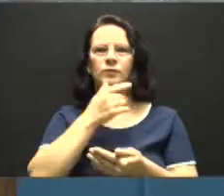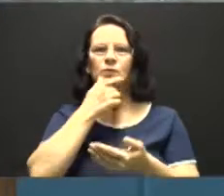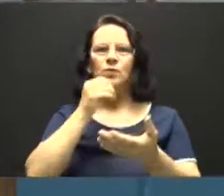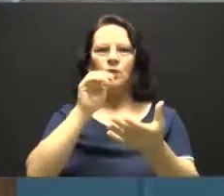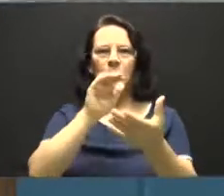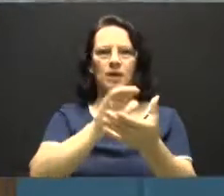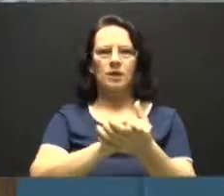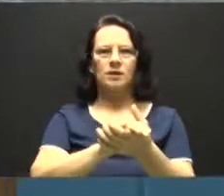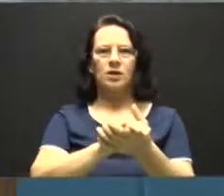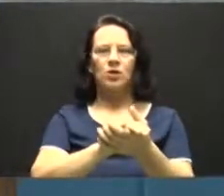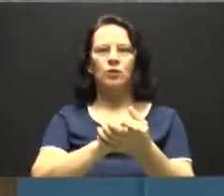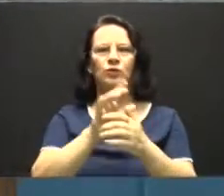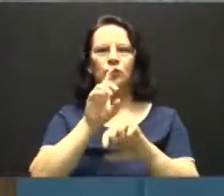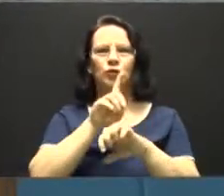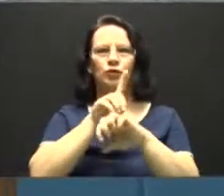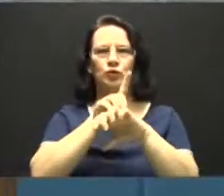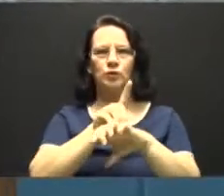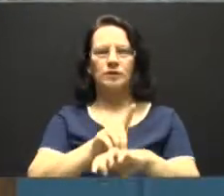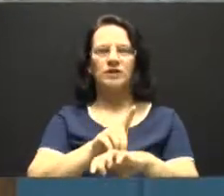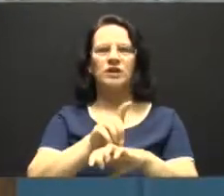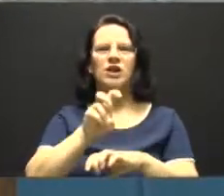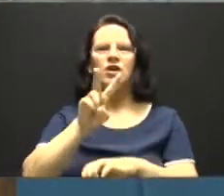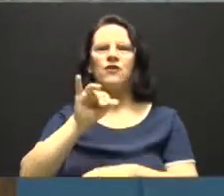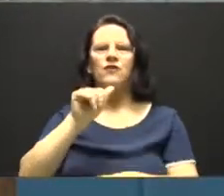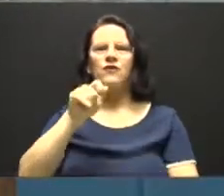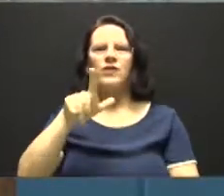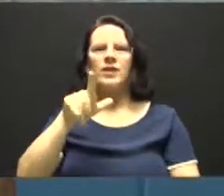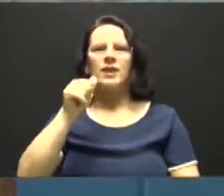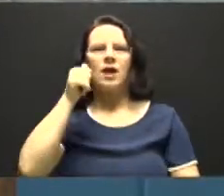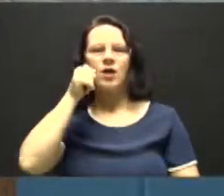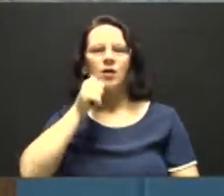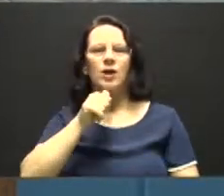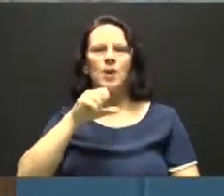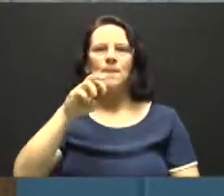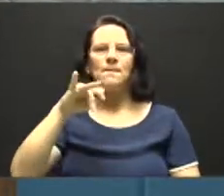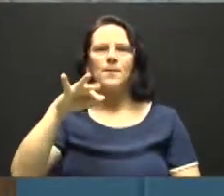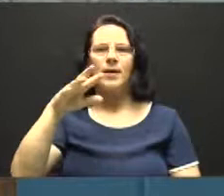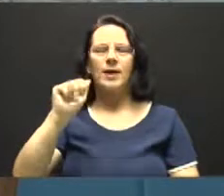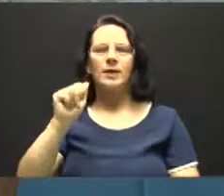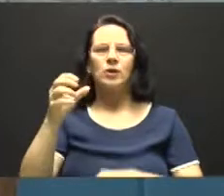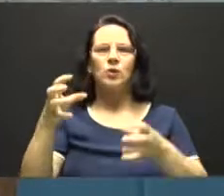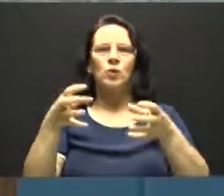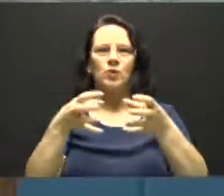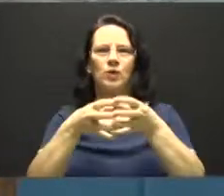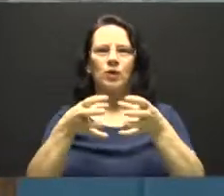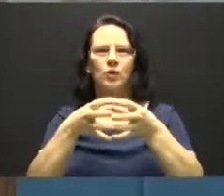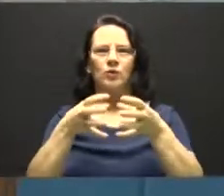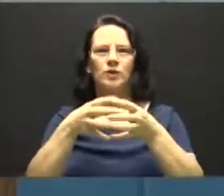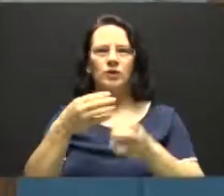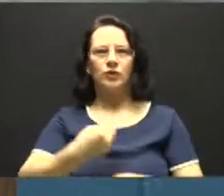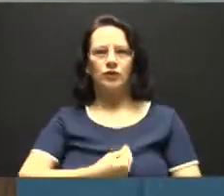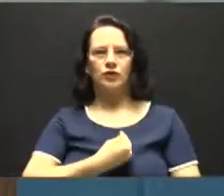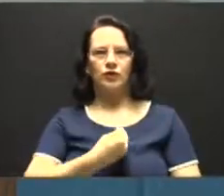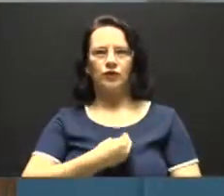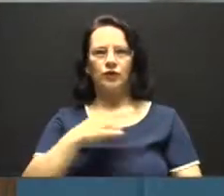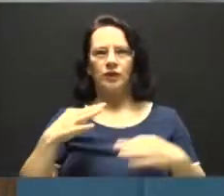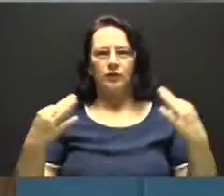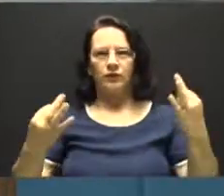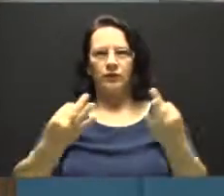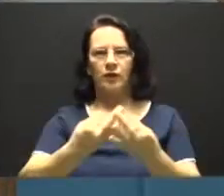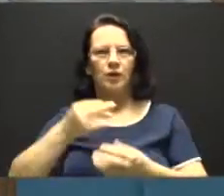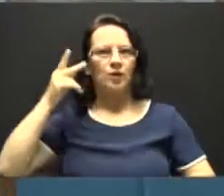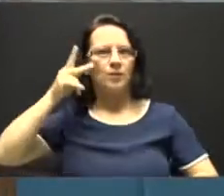oceano é vital e maria isabel representando a comissão de vida e família da